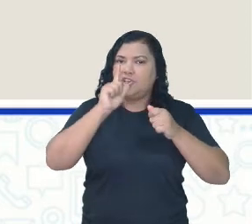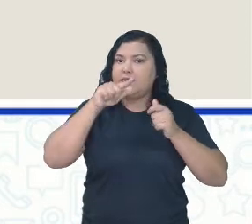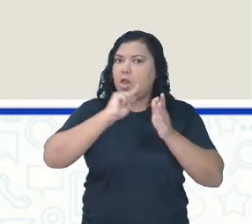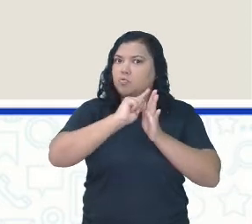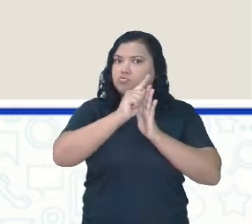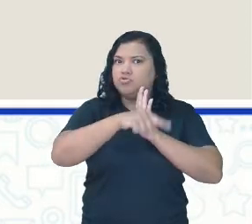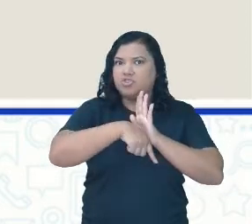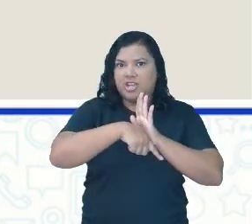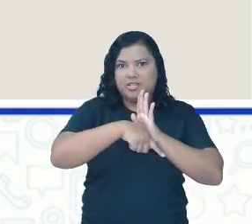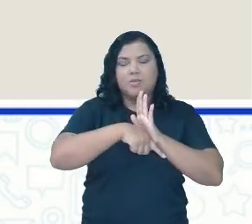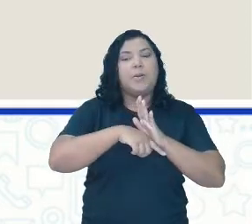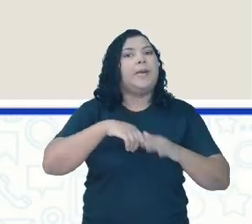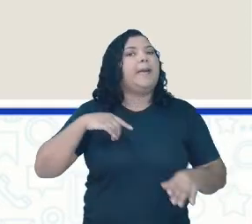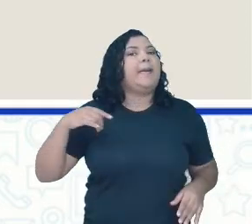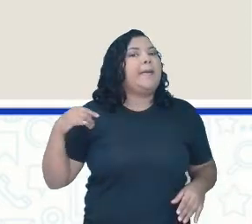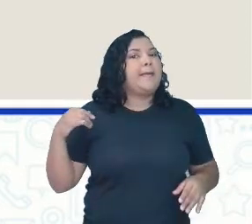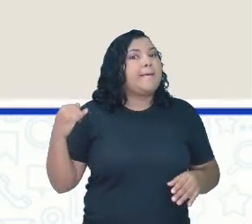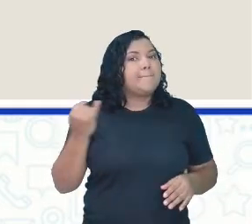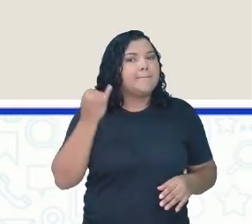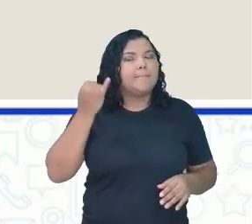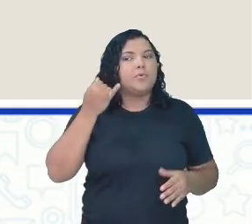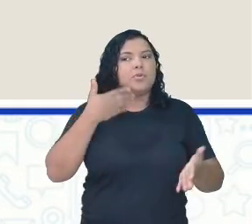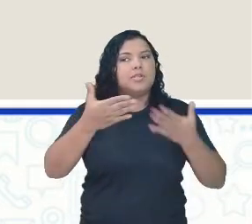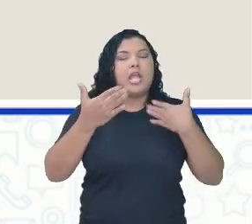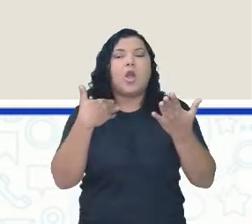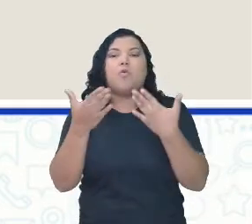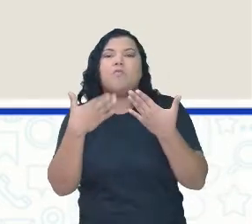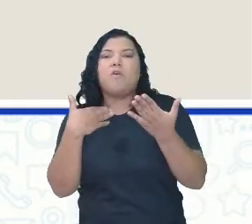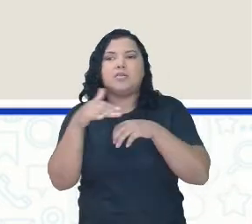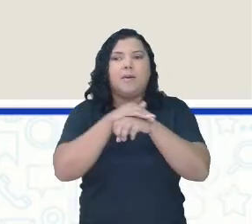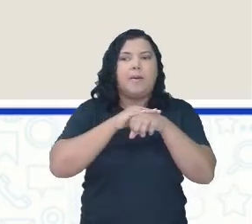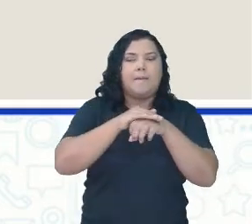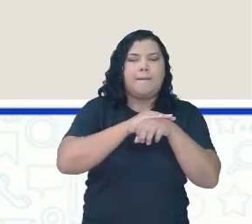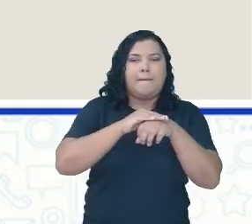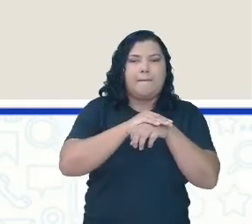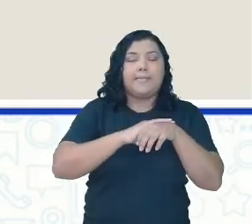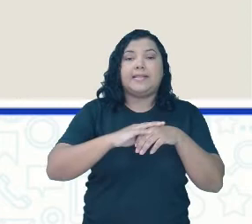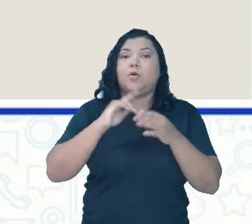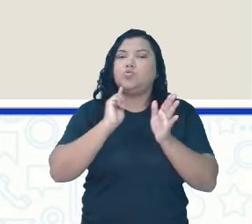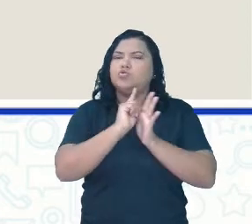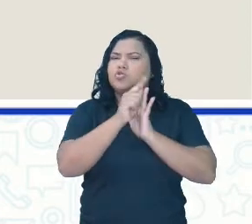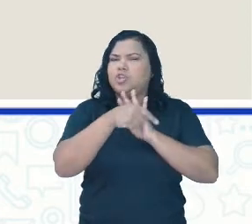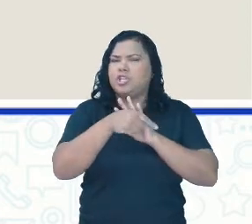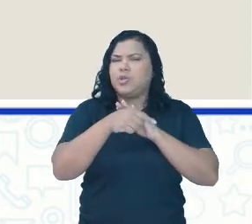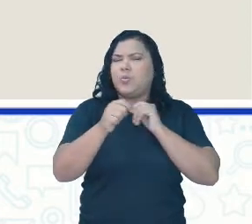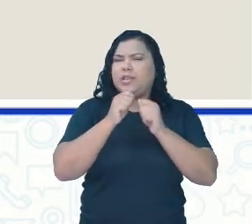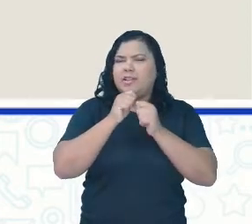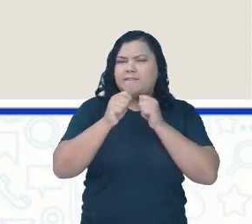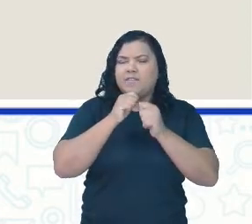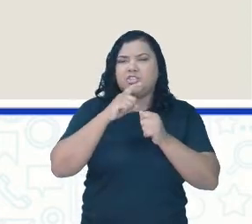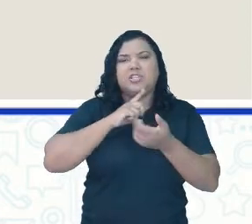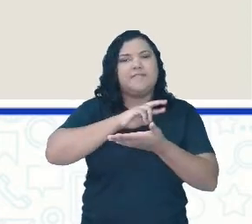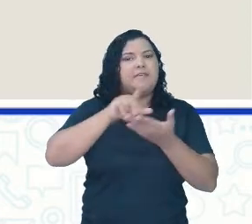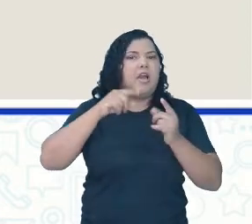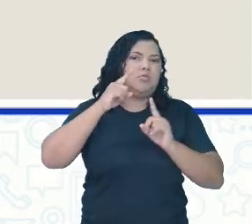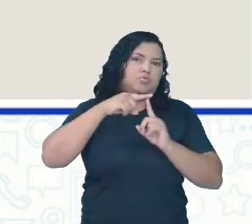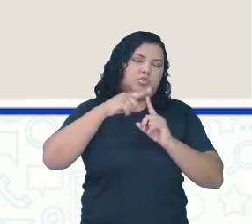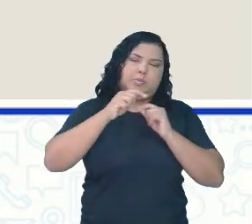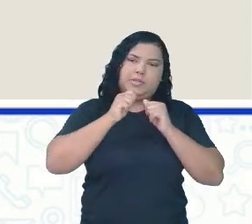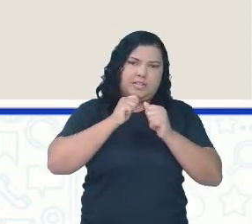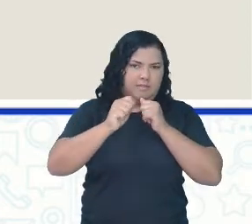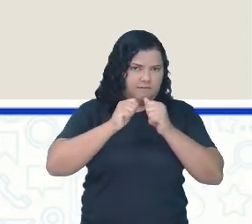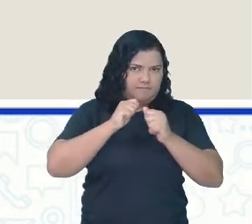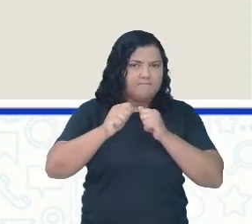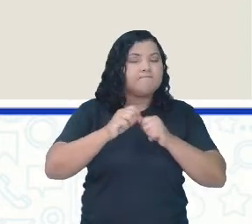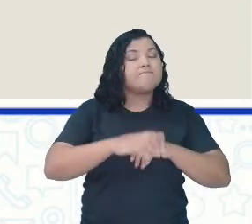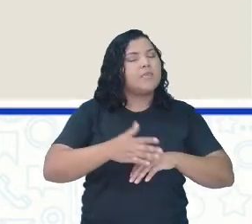gênero fundamentalmente dialogal. E aí, nesse gênero entrevista, temos vários tipos de